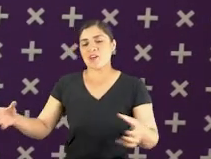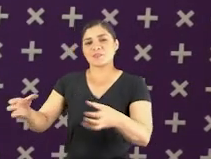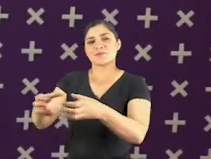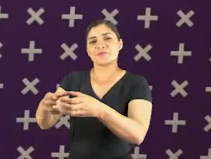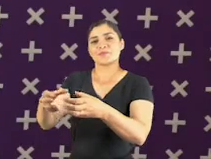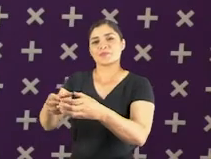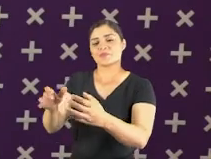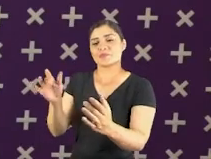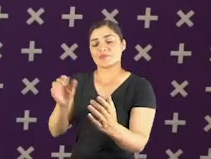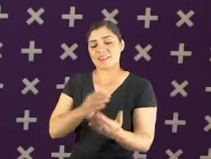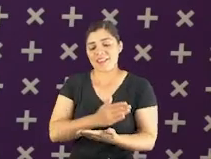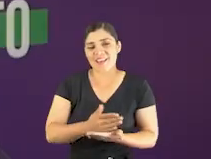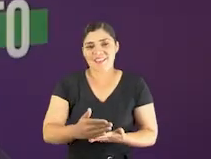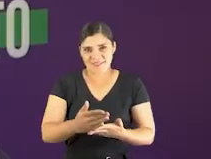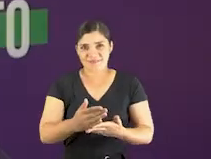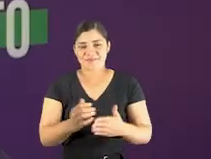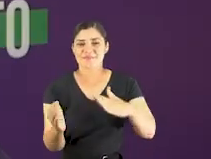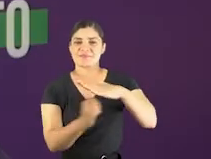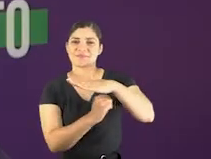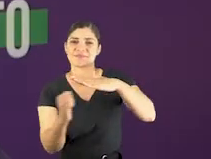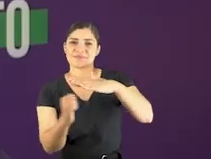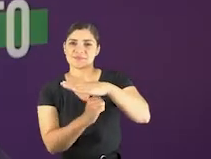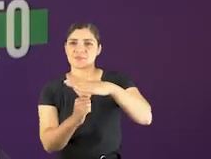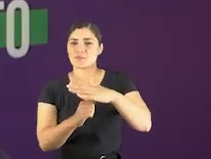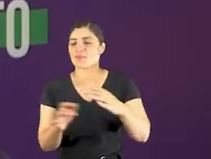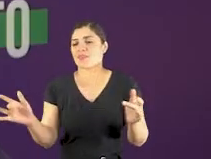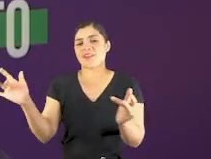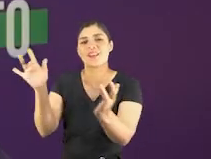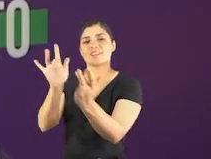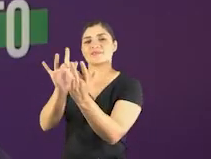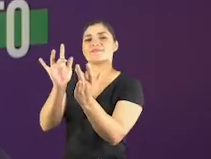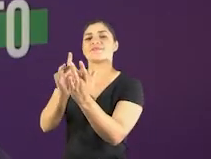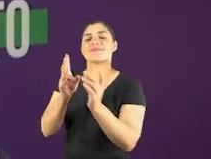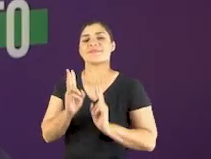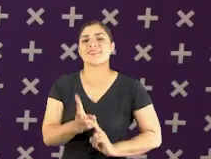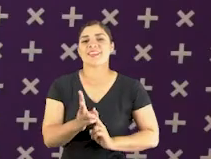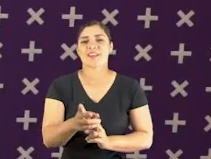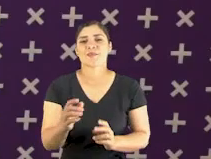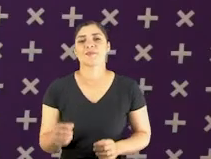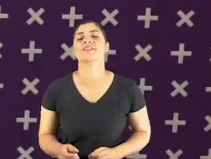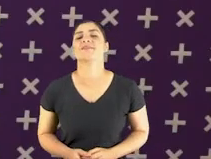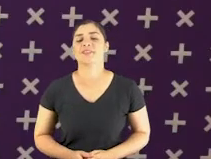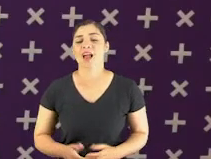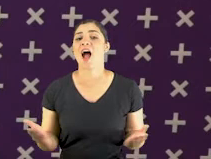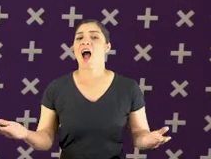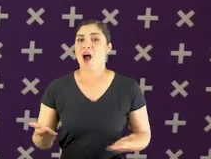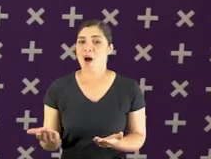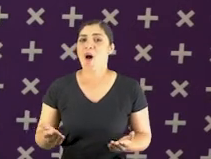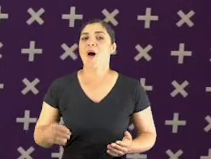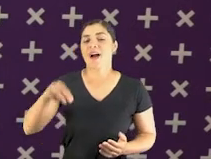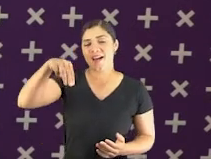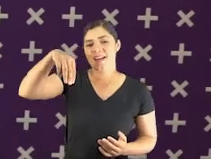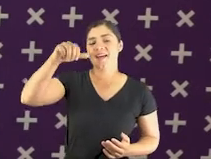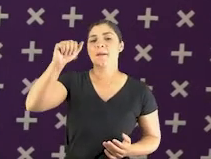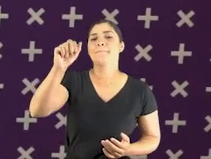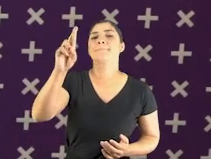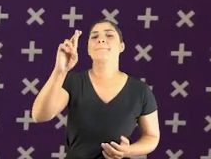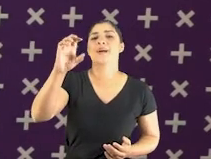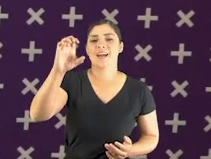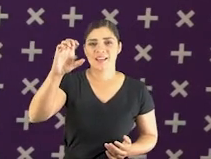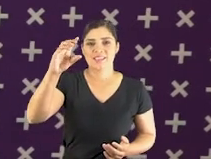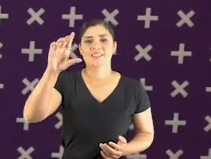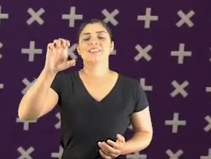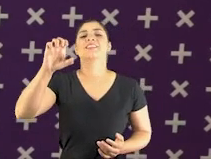da empresa com status e outros atores da Inovação aberta então Marcelo Acho que em breve essa